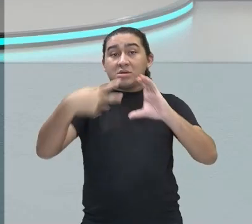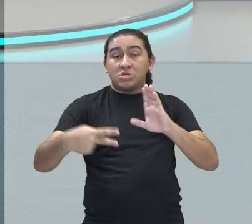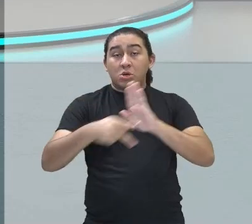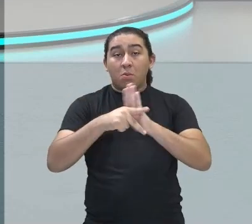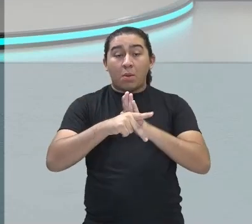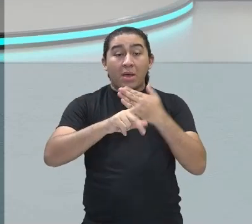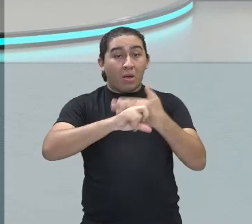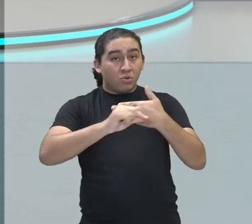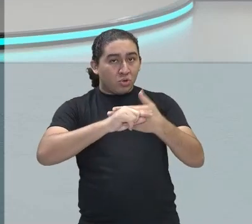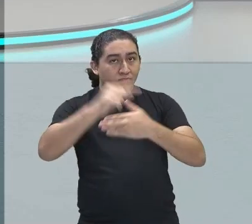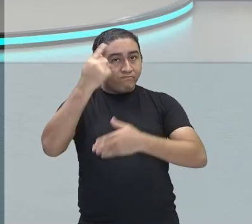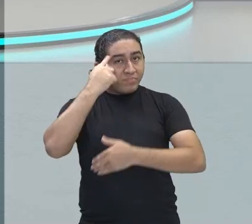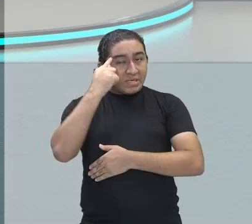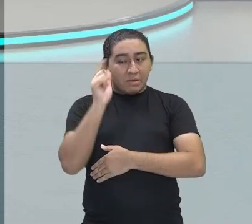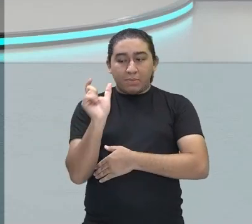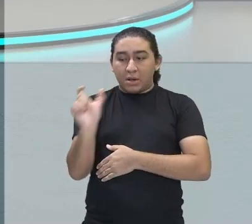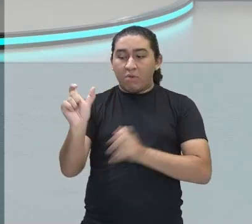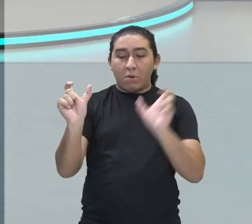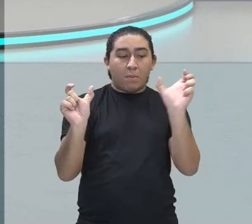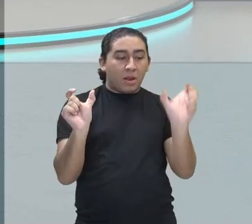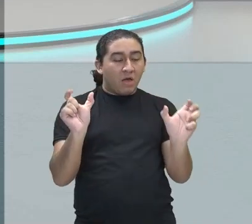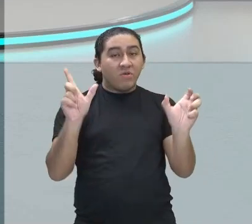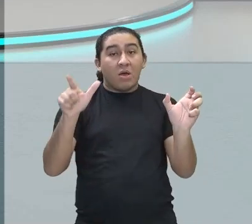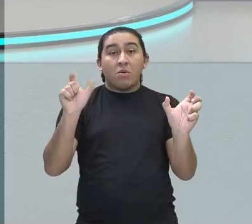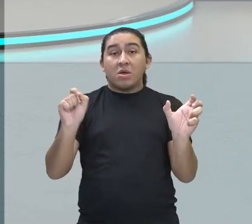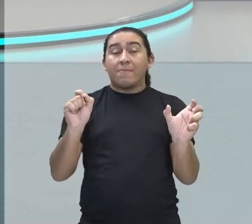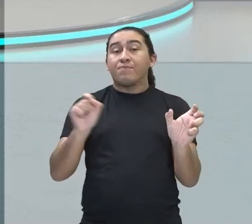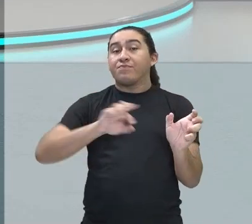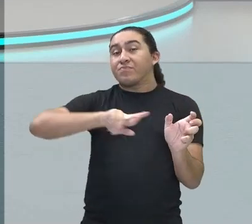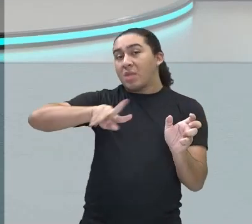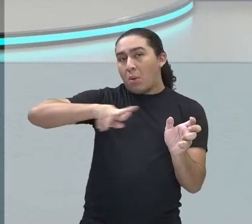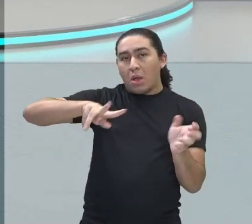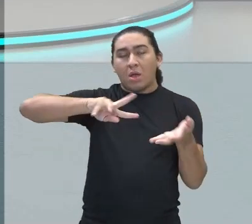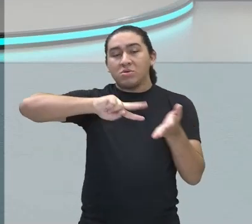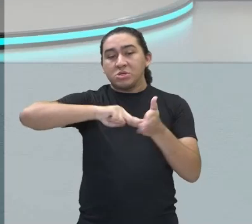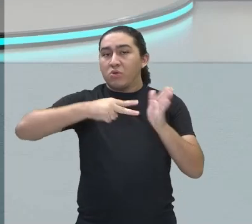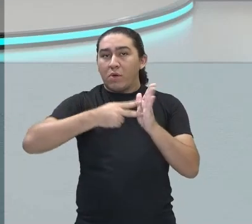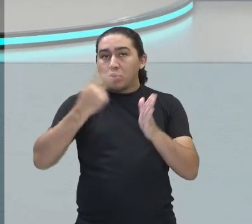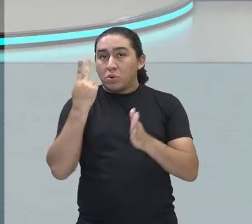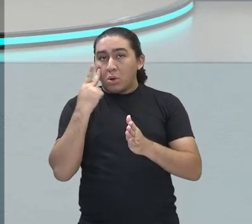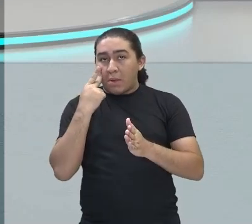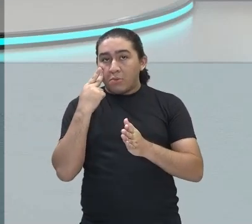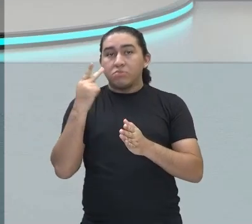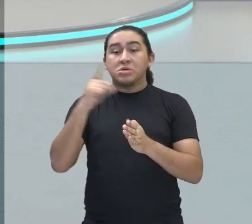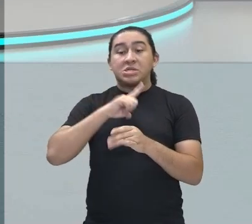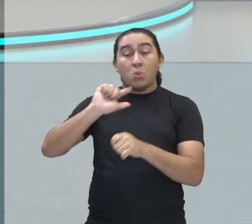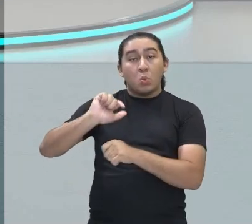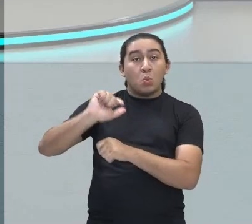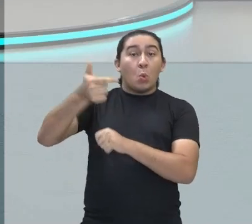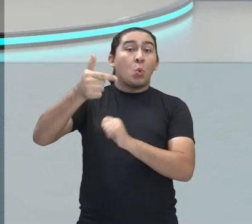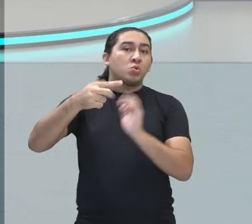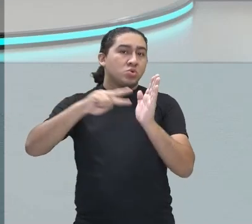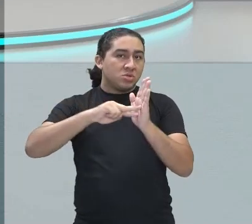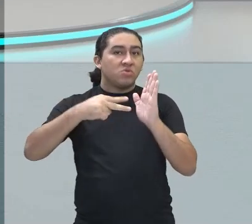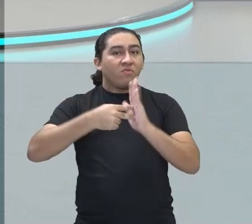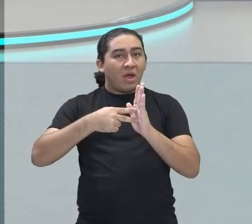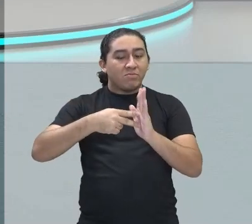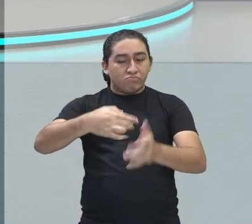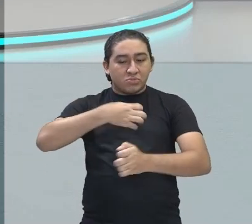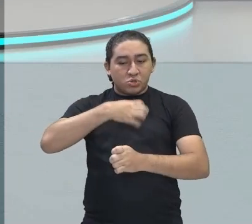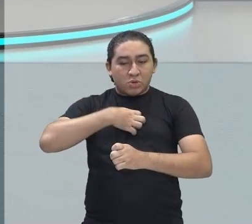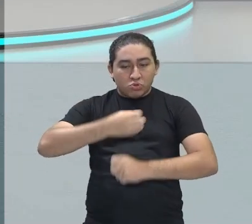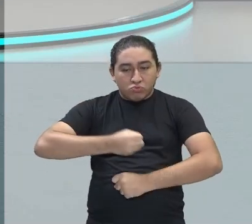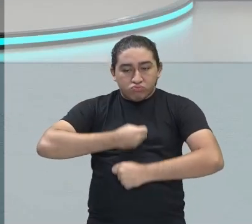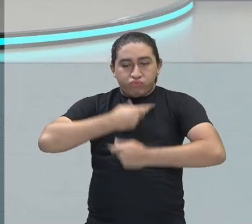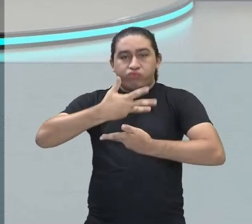poeta, palavras que saem do seu sentido simples para ter uma carga emocional bem maior.